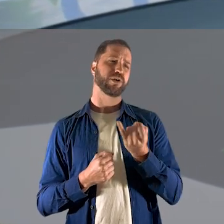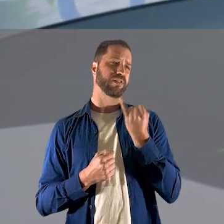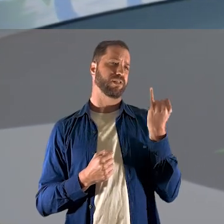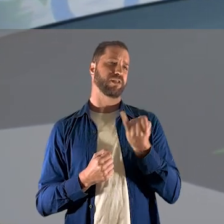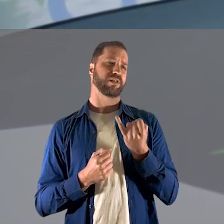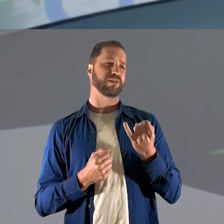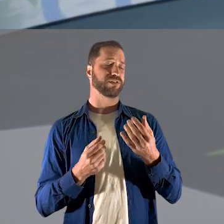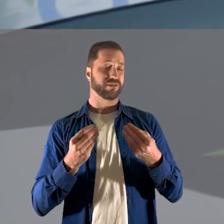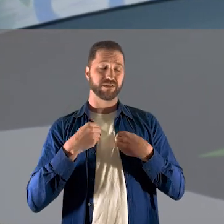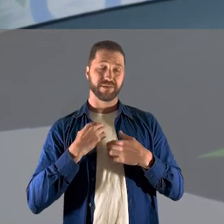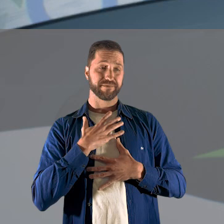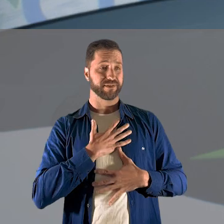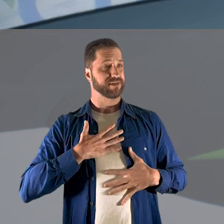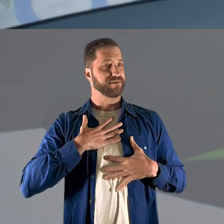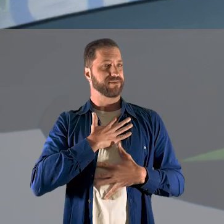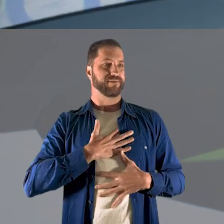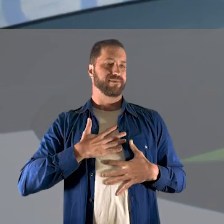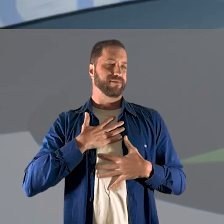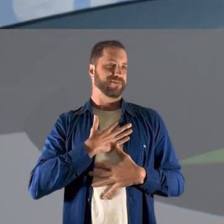extremamente gratificante